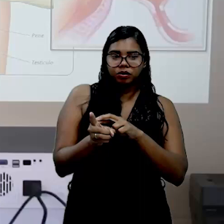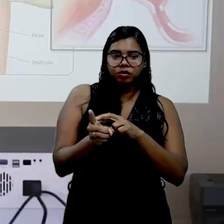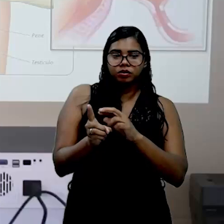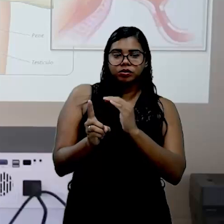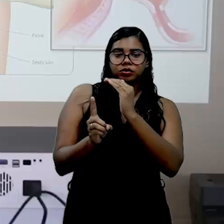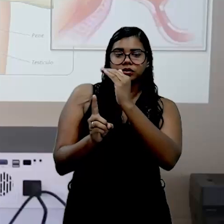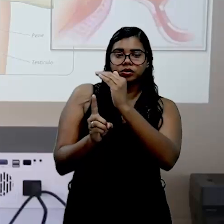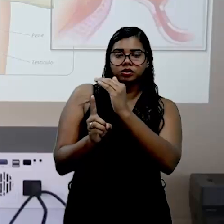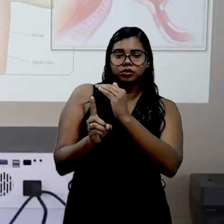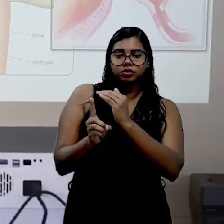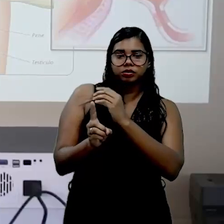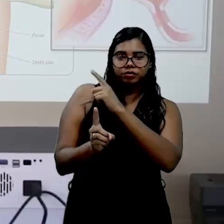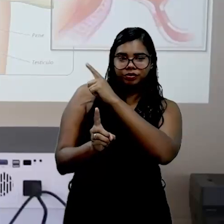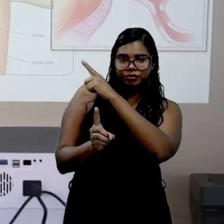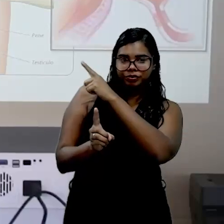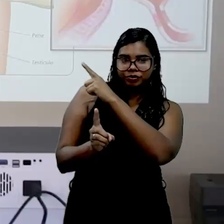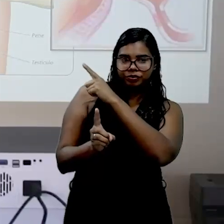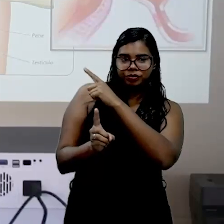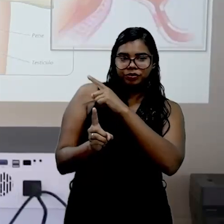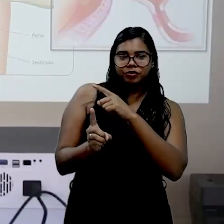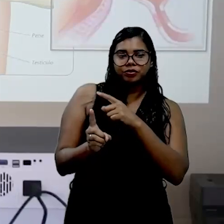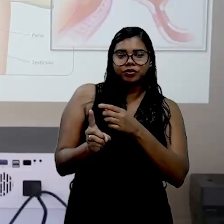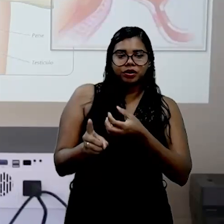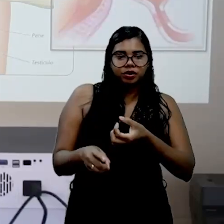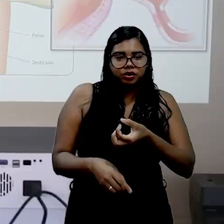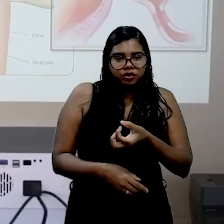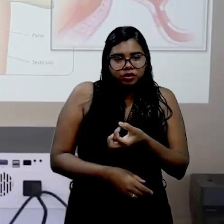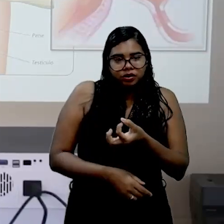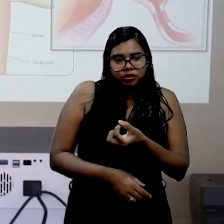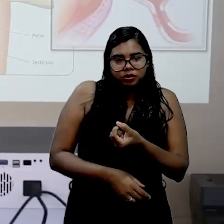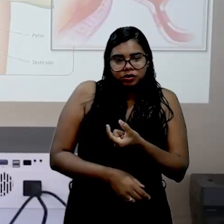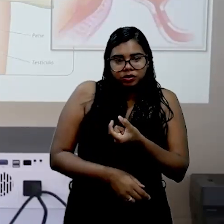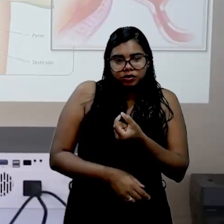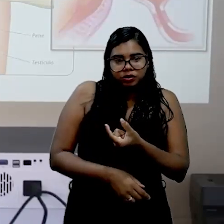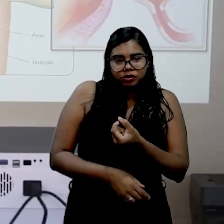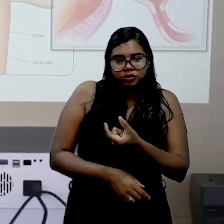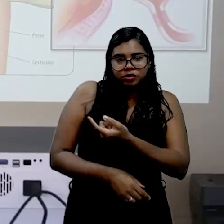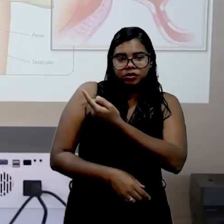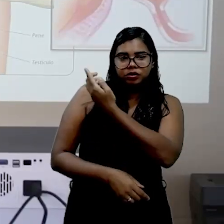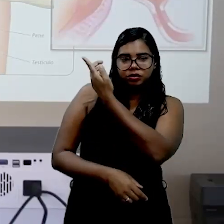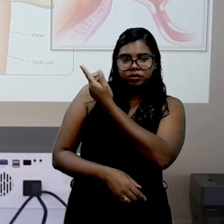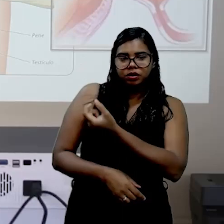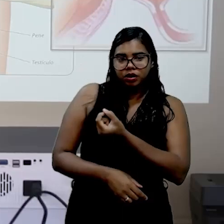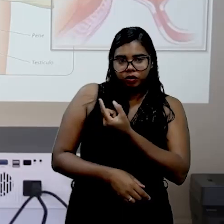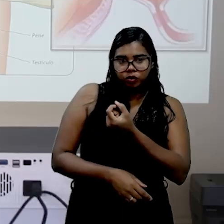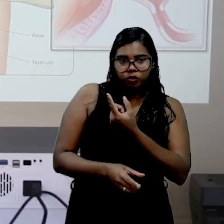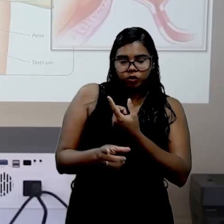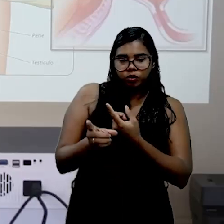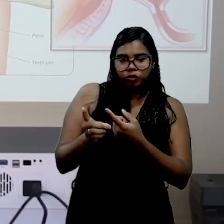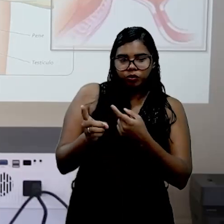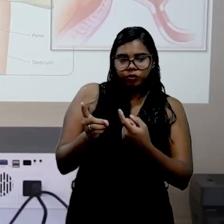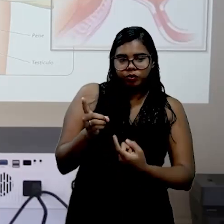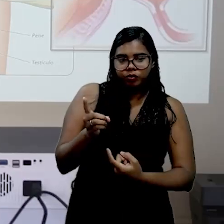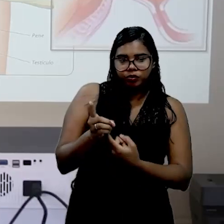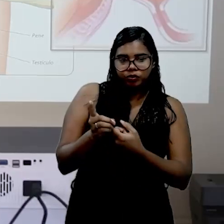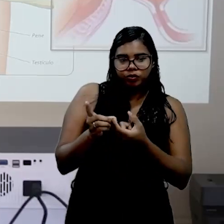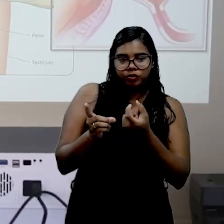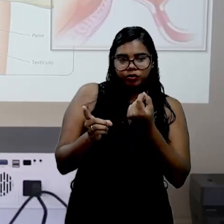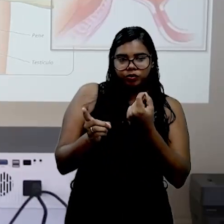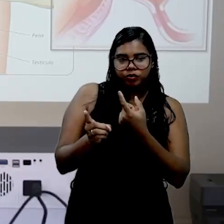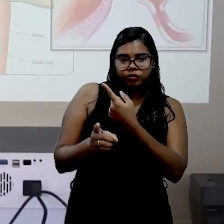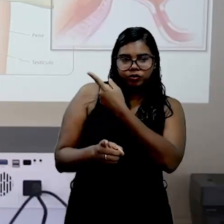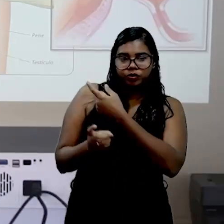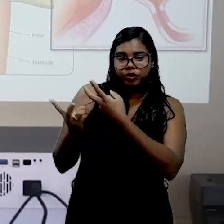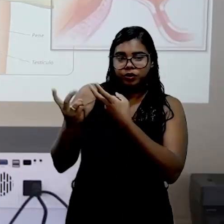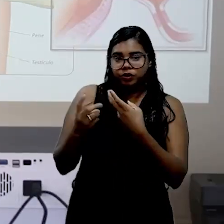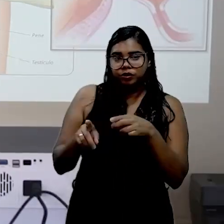ânus, do reto. Então, você, quando faz o toque, você percebe a glândula e muitas vezes você percebe isso aqui, ó. Um